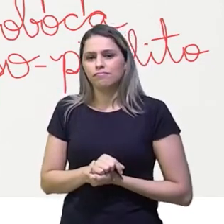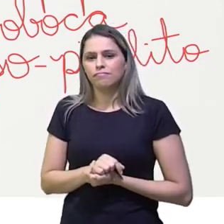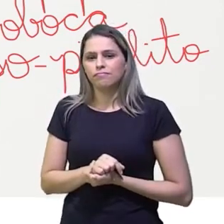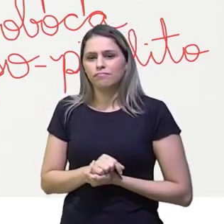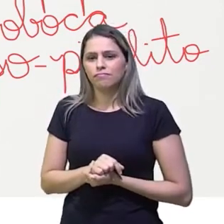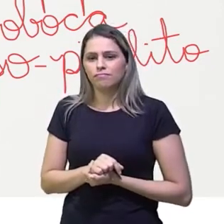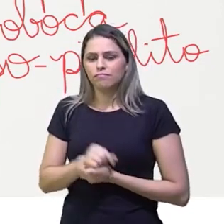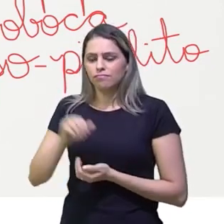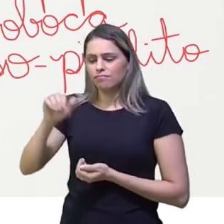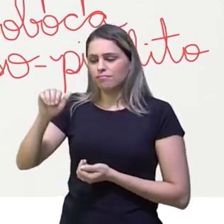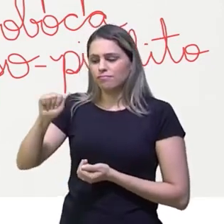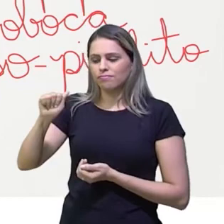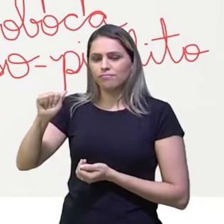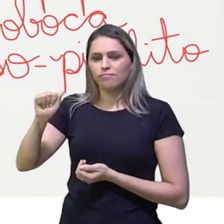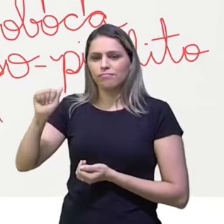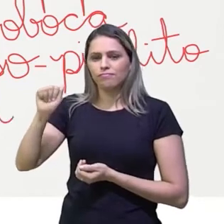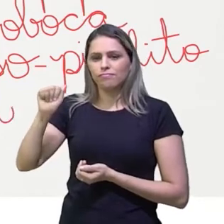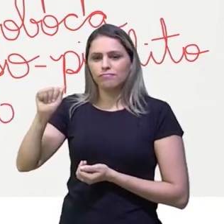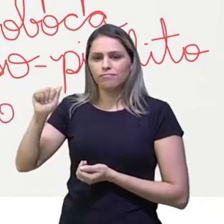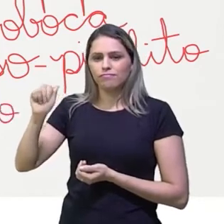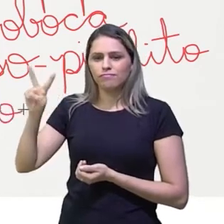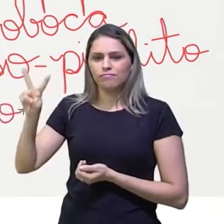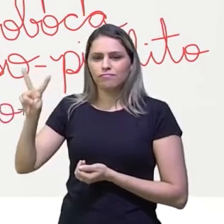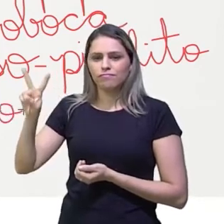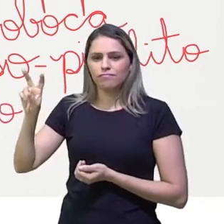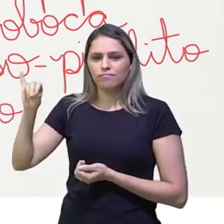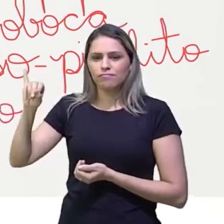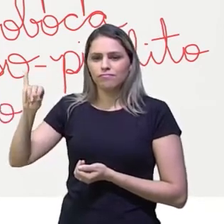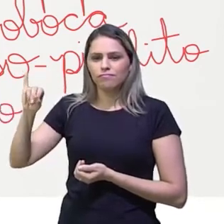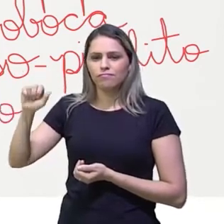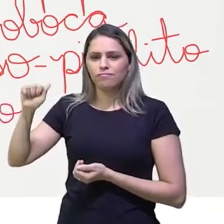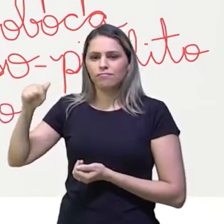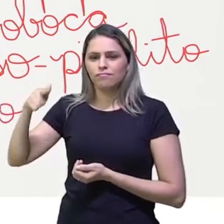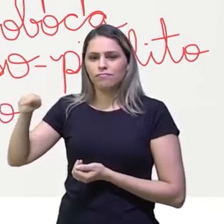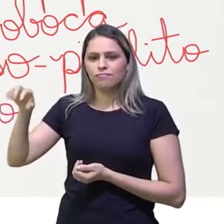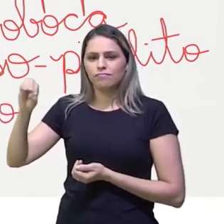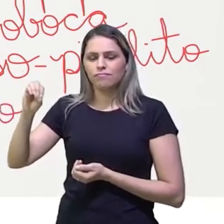Vi. Olha aí a tremidinha. Vi.